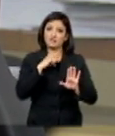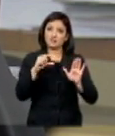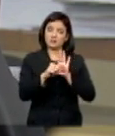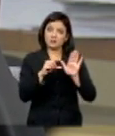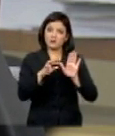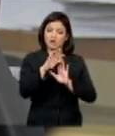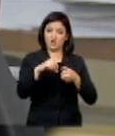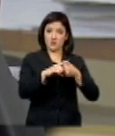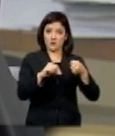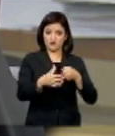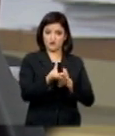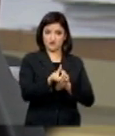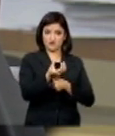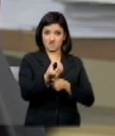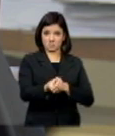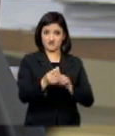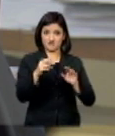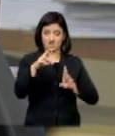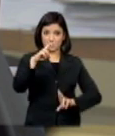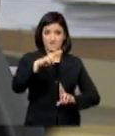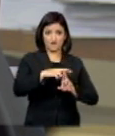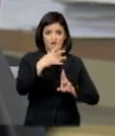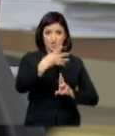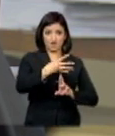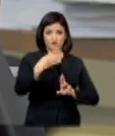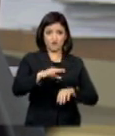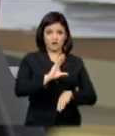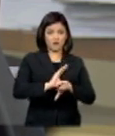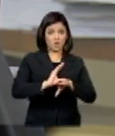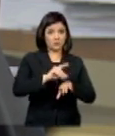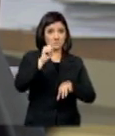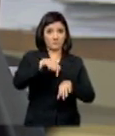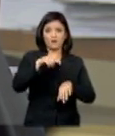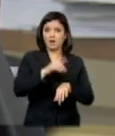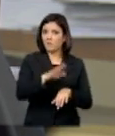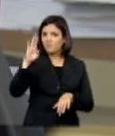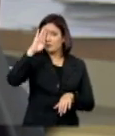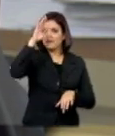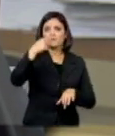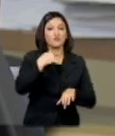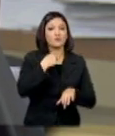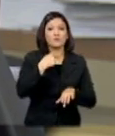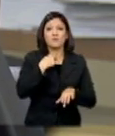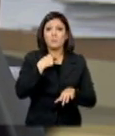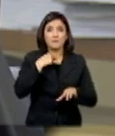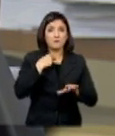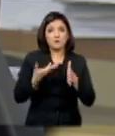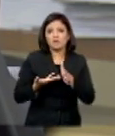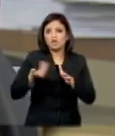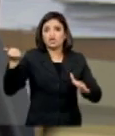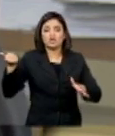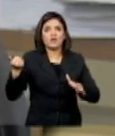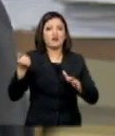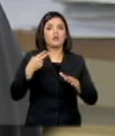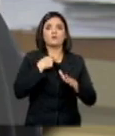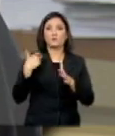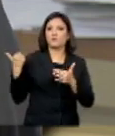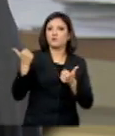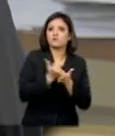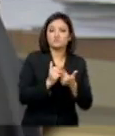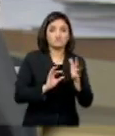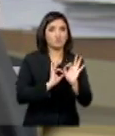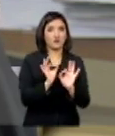artigo 60 parágrafo 4º 4 da constituição não podendo ser sequer suprimido ou indevidamente restringidas mediante